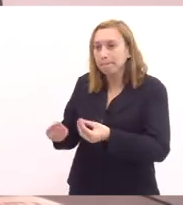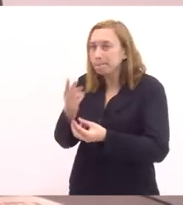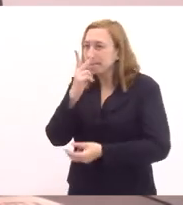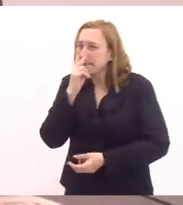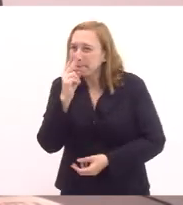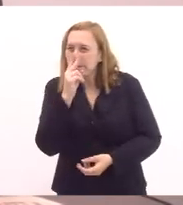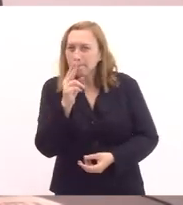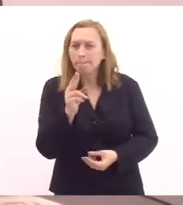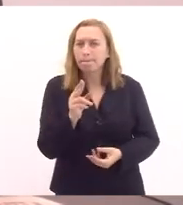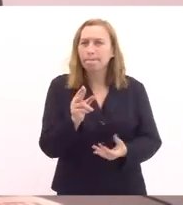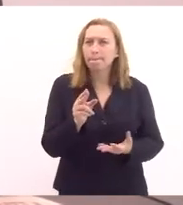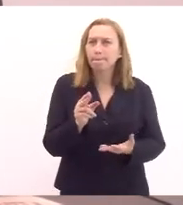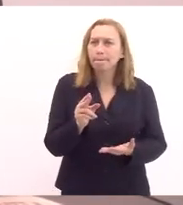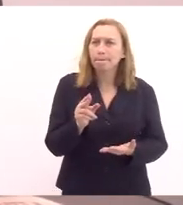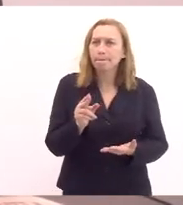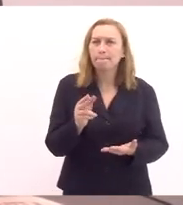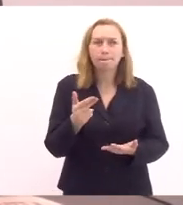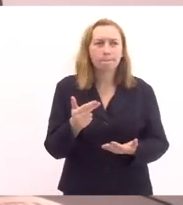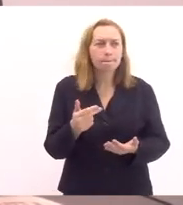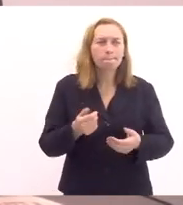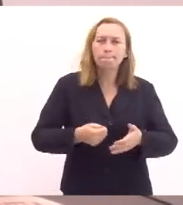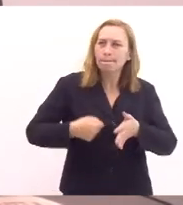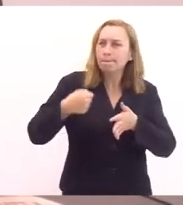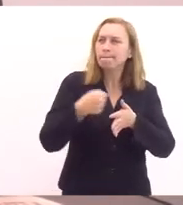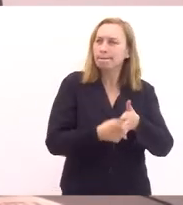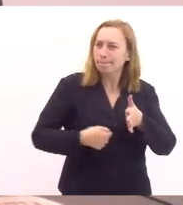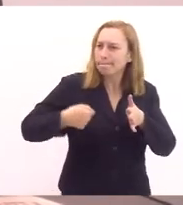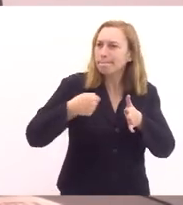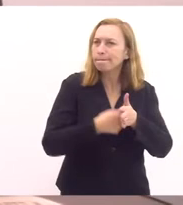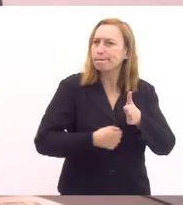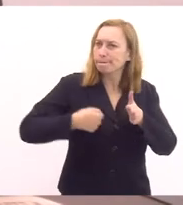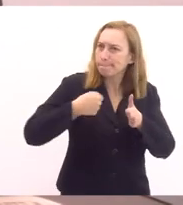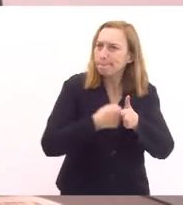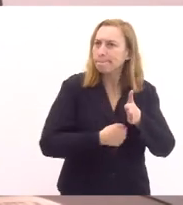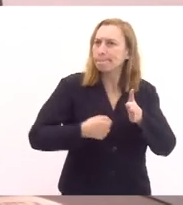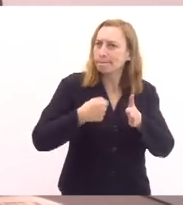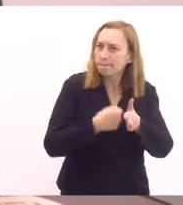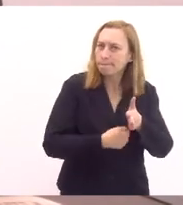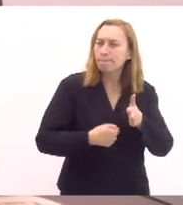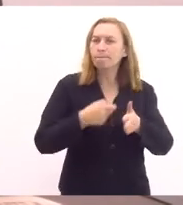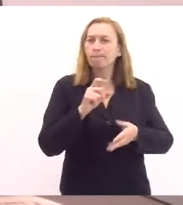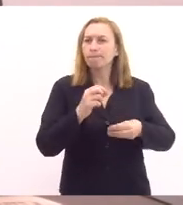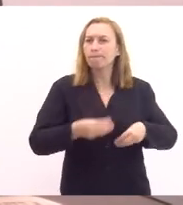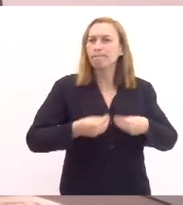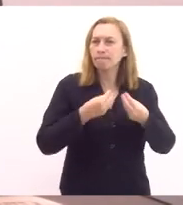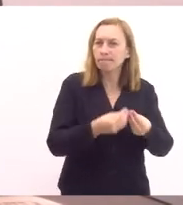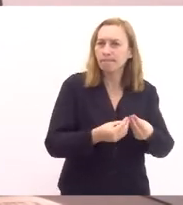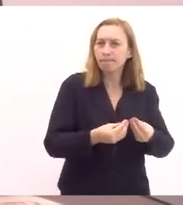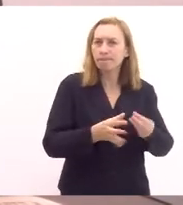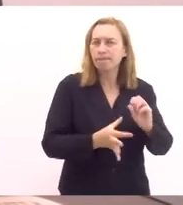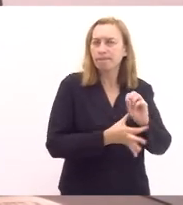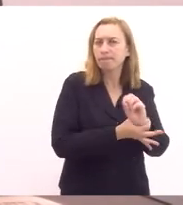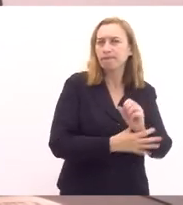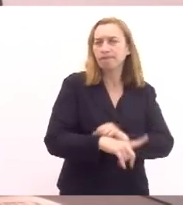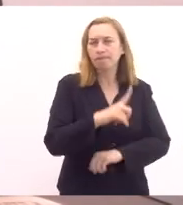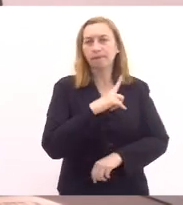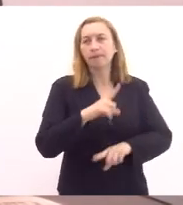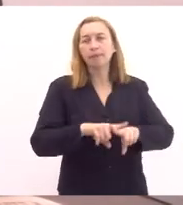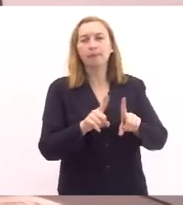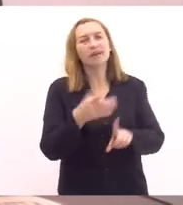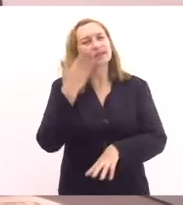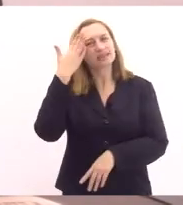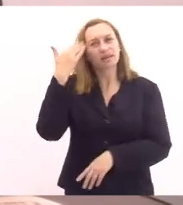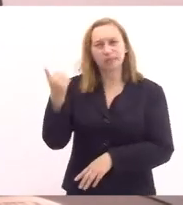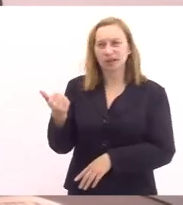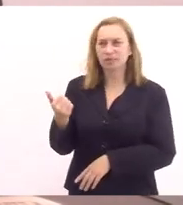mas parece que ainda não tá a gente tem que estar sempre lutando para que o que é dado possa ser garantido né a gente sabe